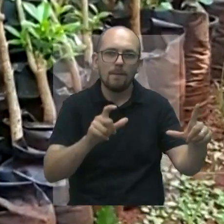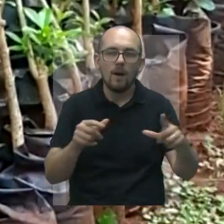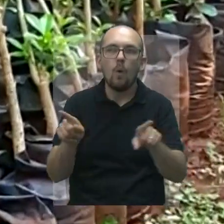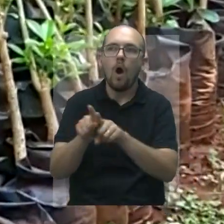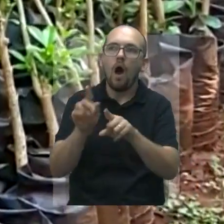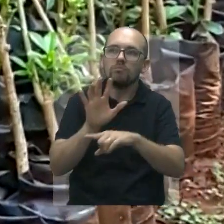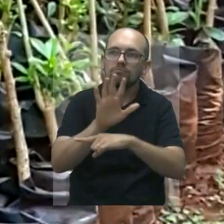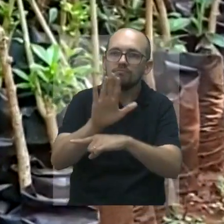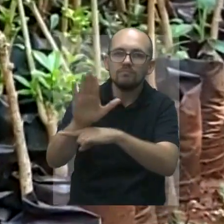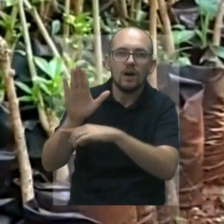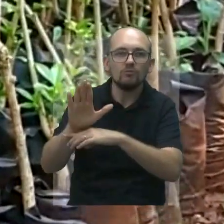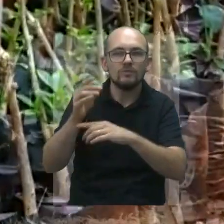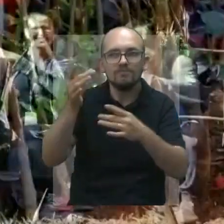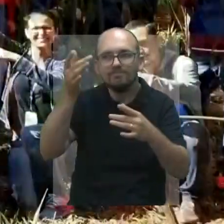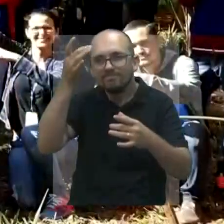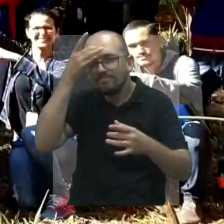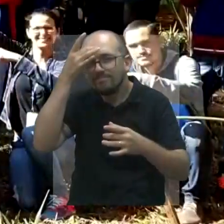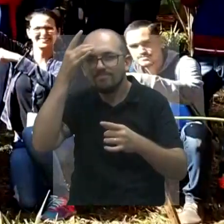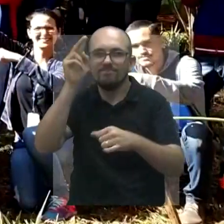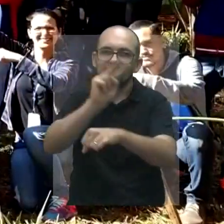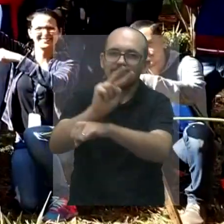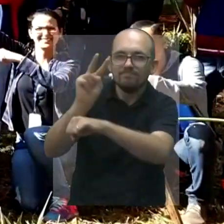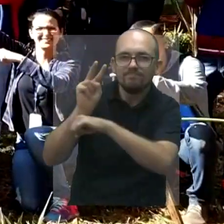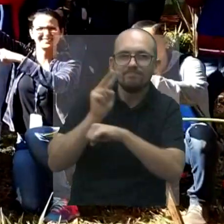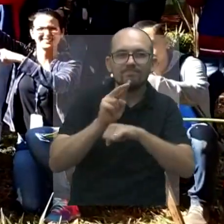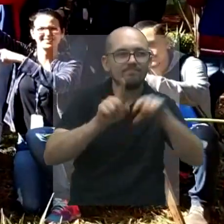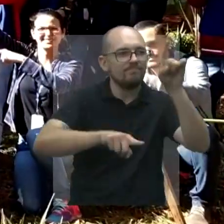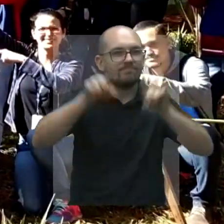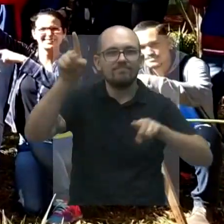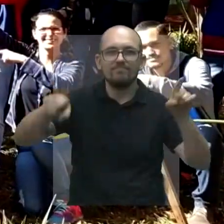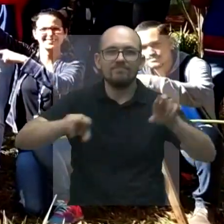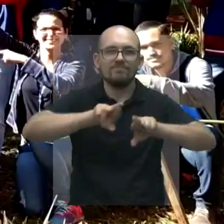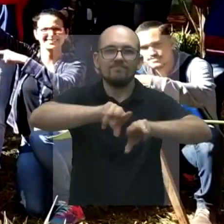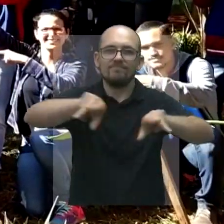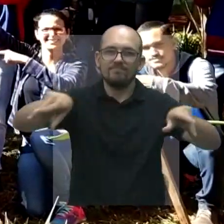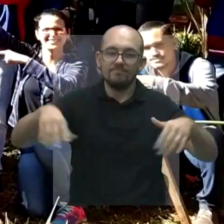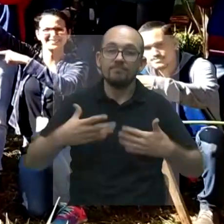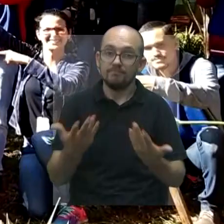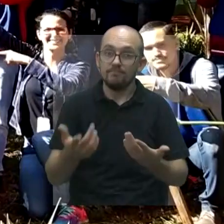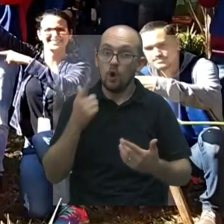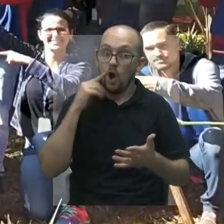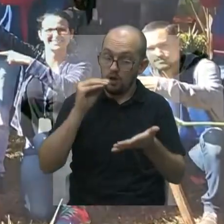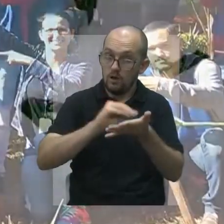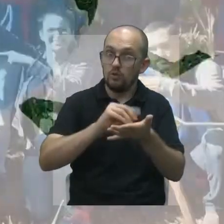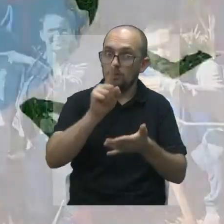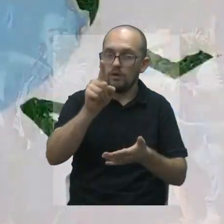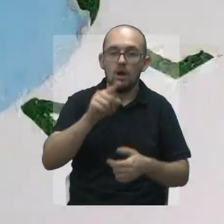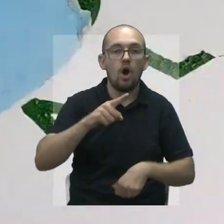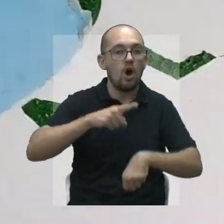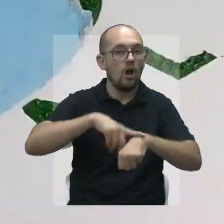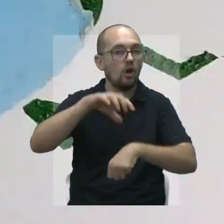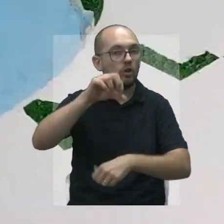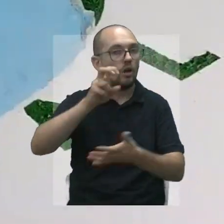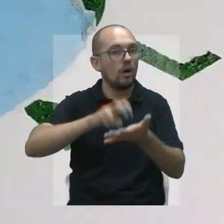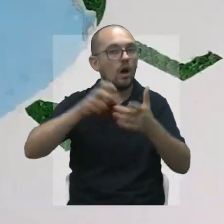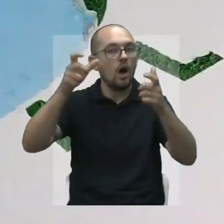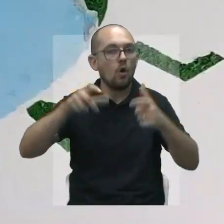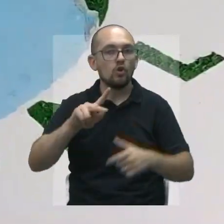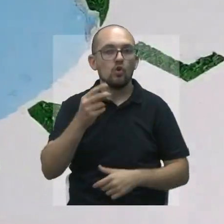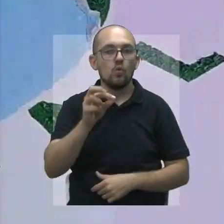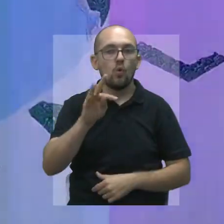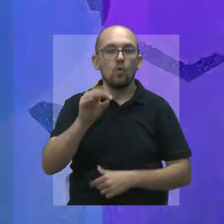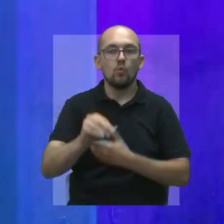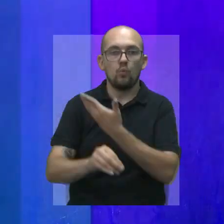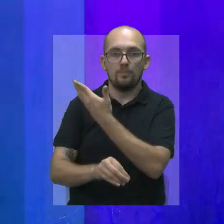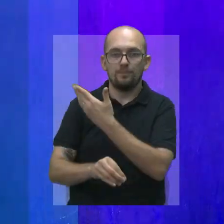da biodiversidade. Anota aí então para não perder a inauguração. Será às 9 horas da manhã no Horto